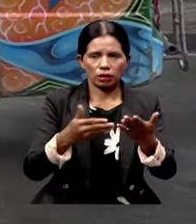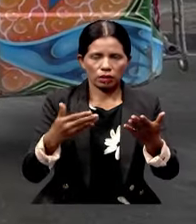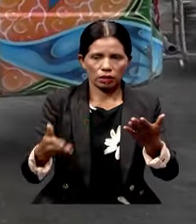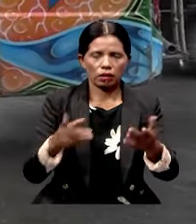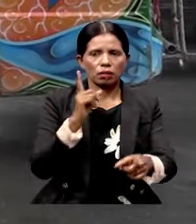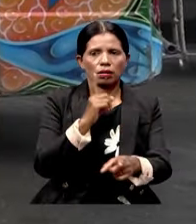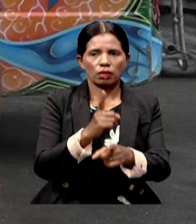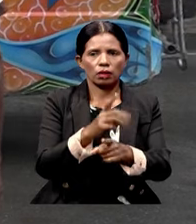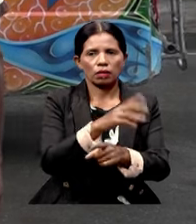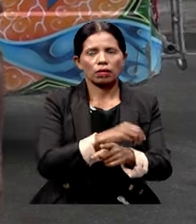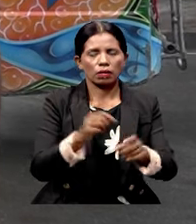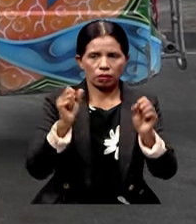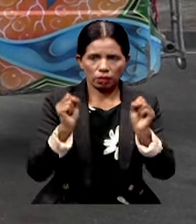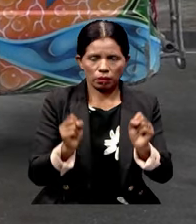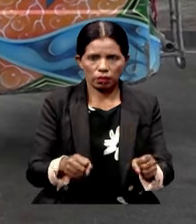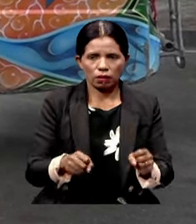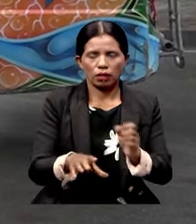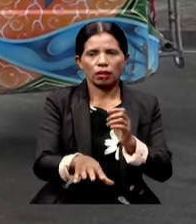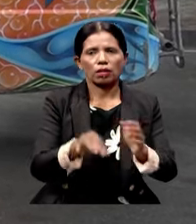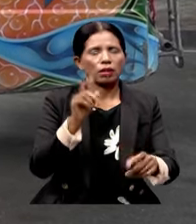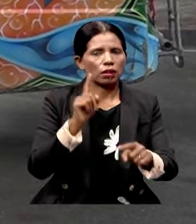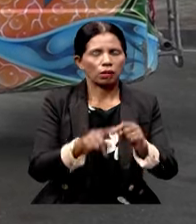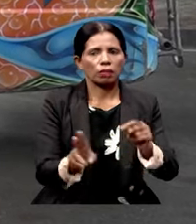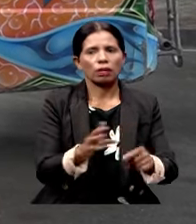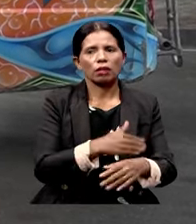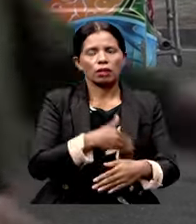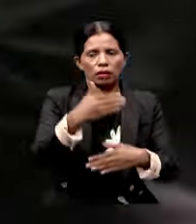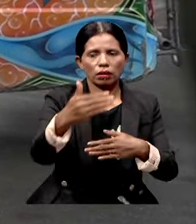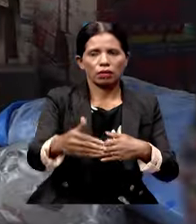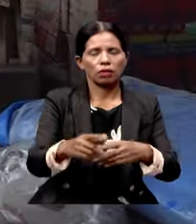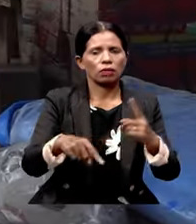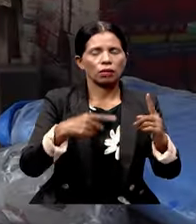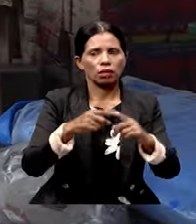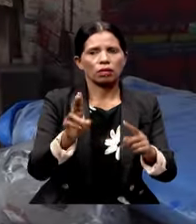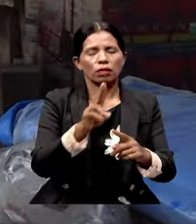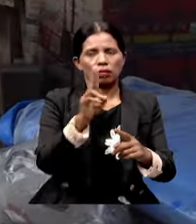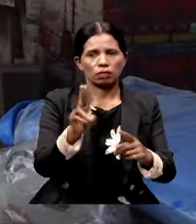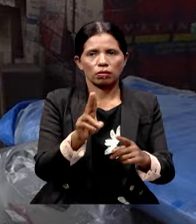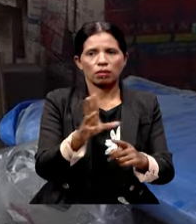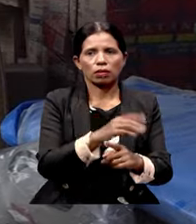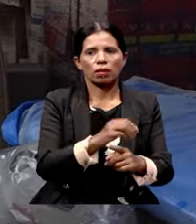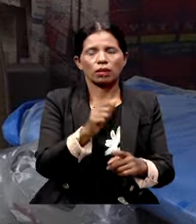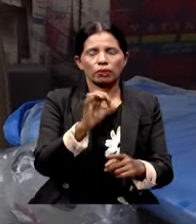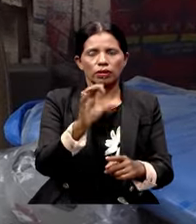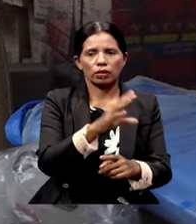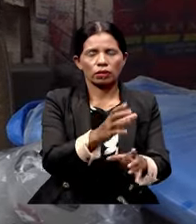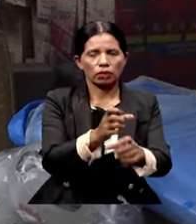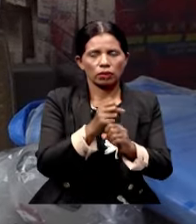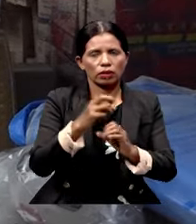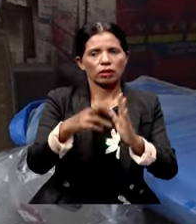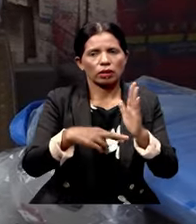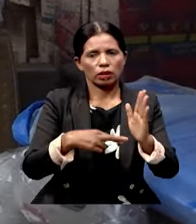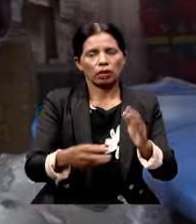mag justo no merece duni, a tu retan ho di label ultrapassa liu lucro, wain hira ultrapassa liu, maka ifeza se foti medida